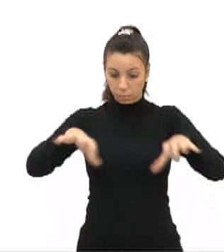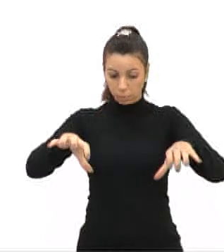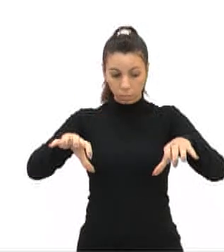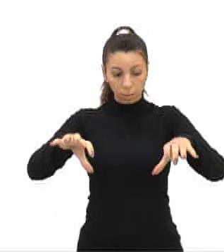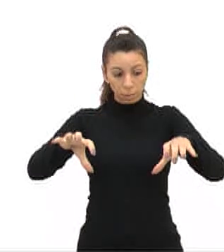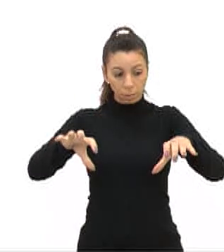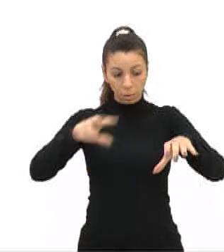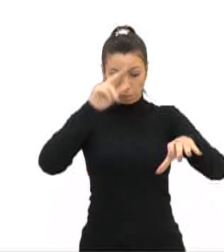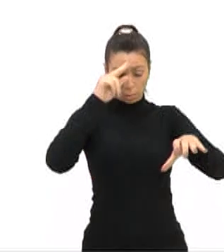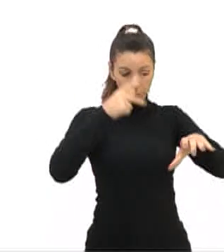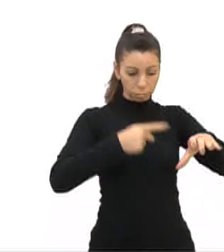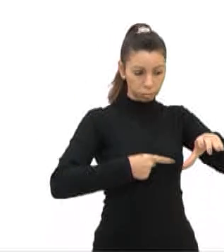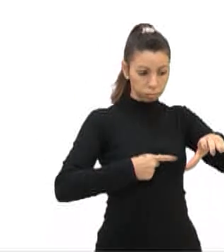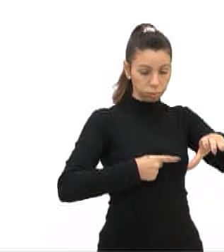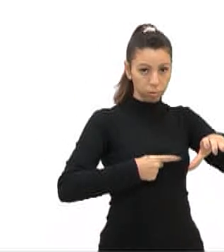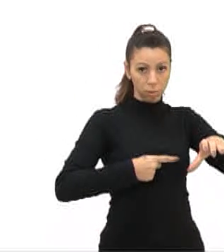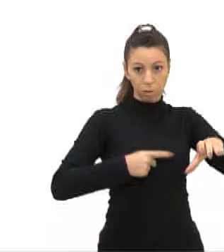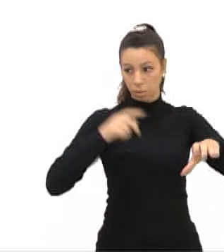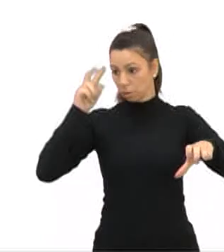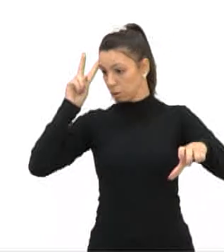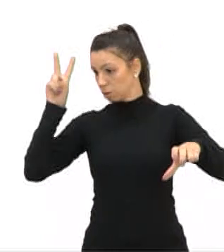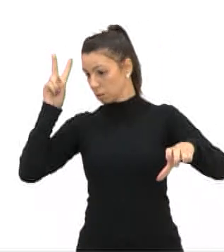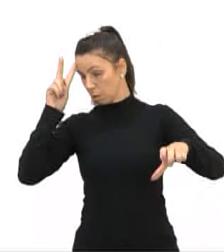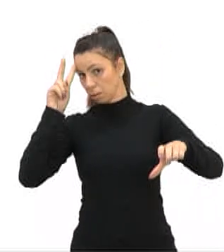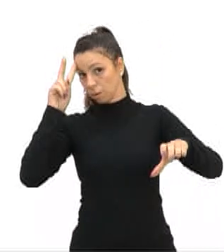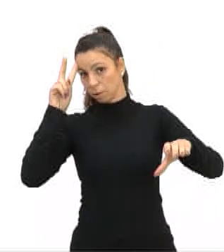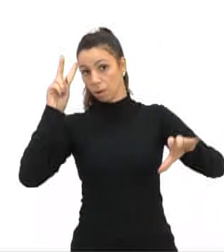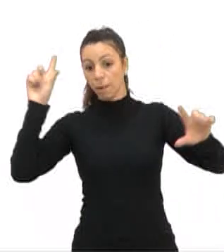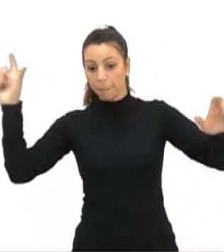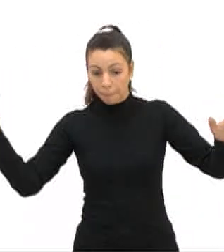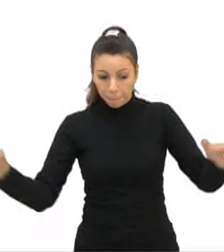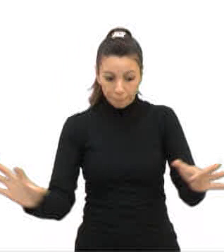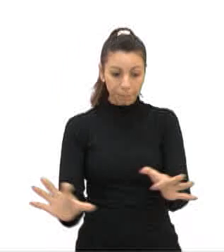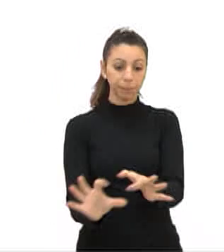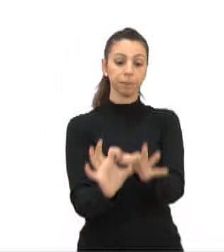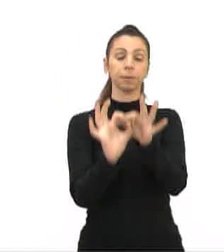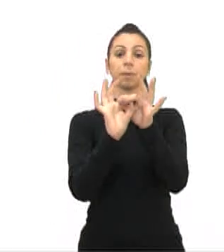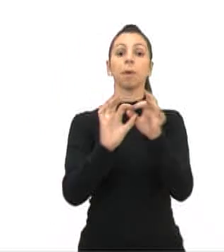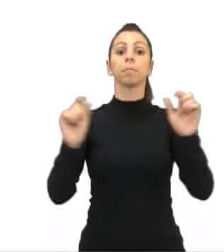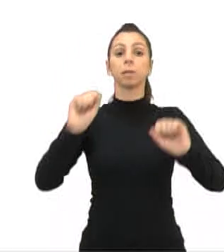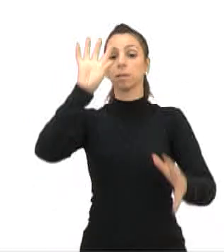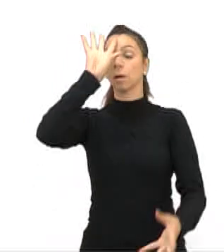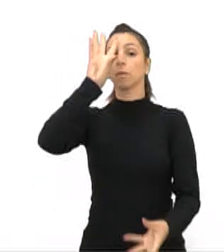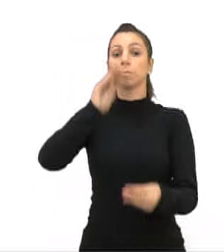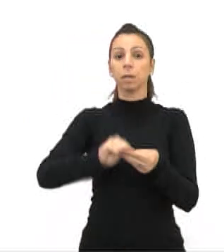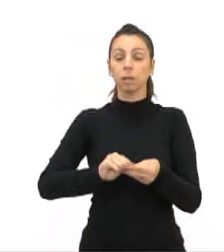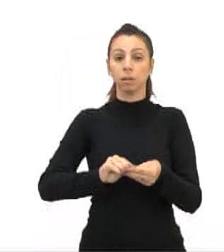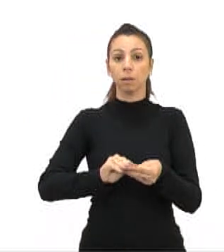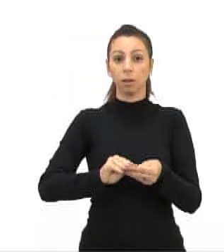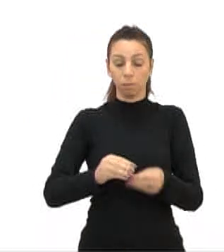indivíduo só pode compreender a sua própria experiência e avaliar seu próprio destino